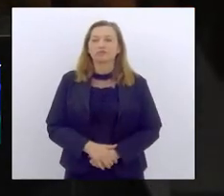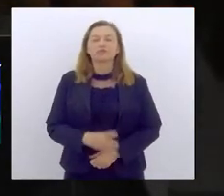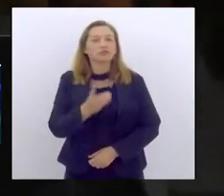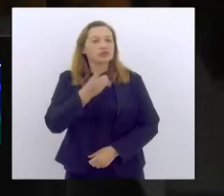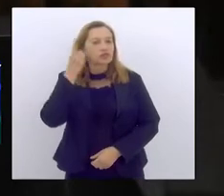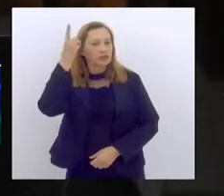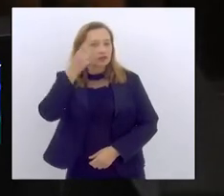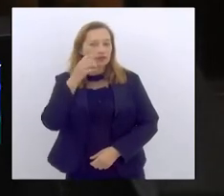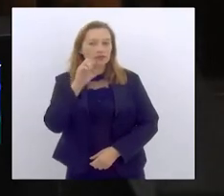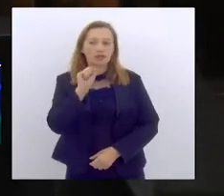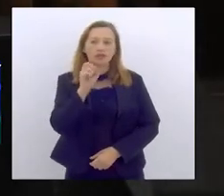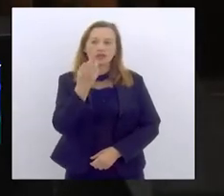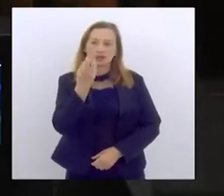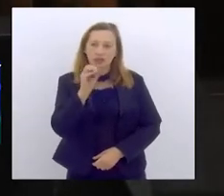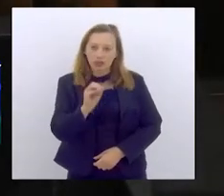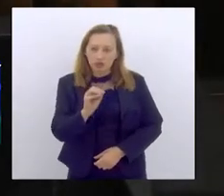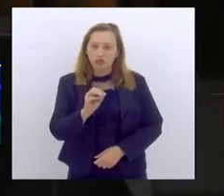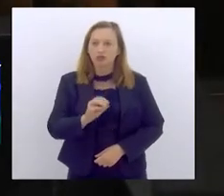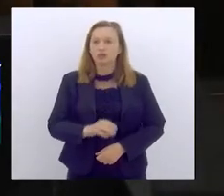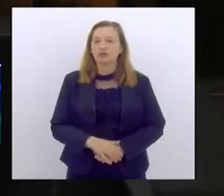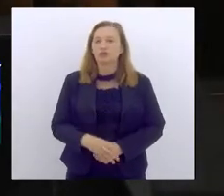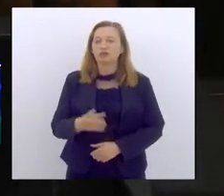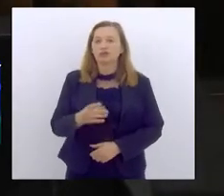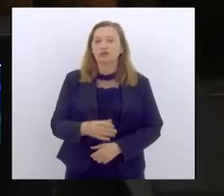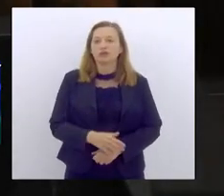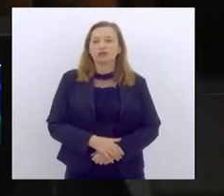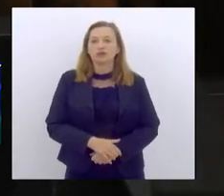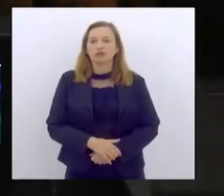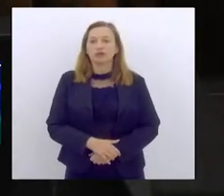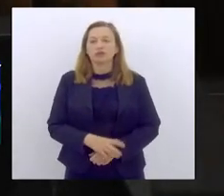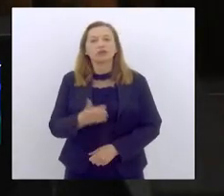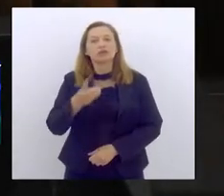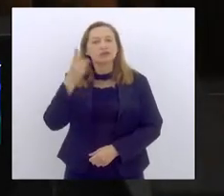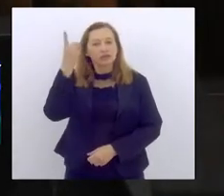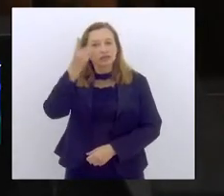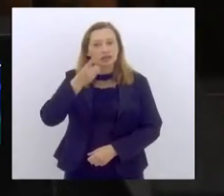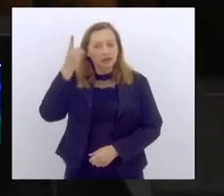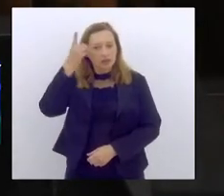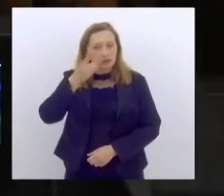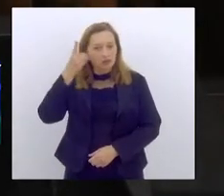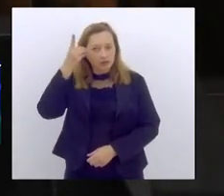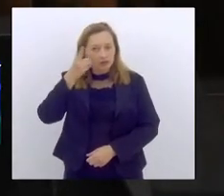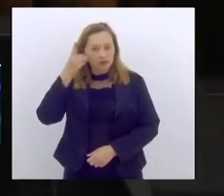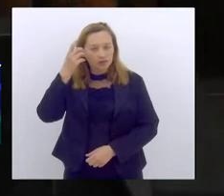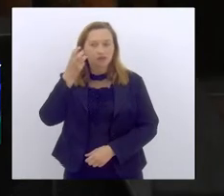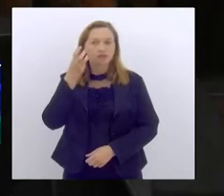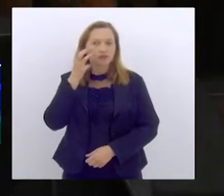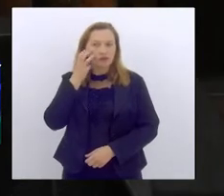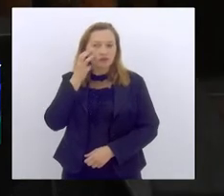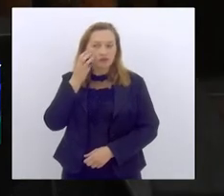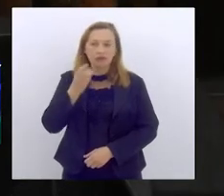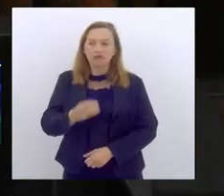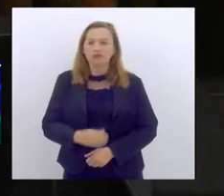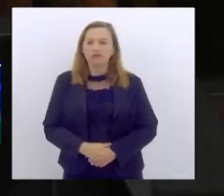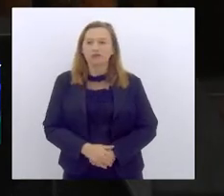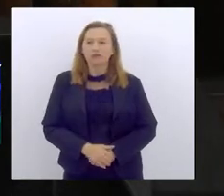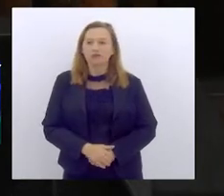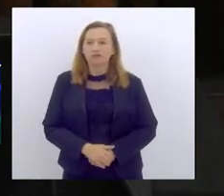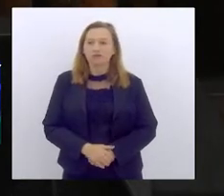Deputado Sérgio roubar que Deputado waldeck Carneiro